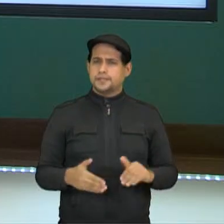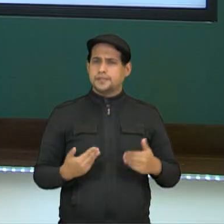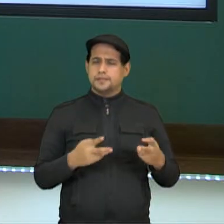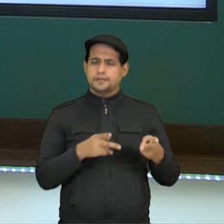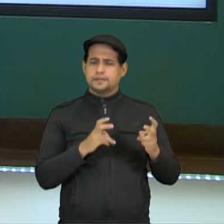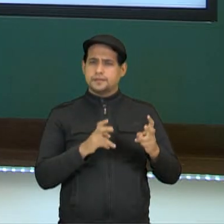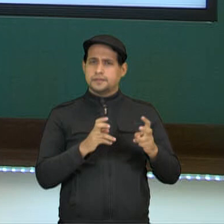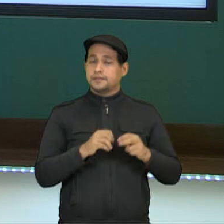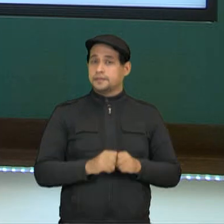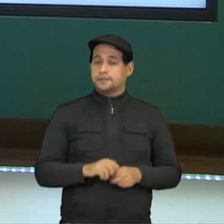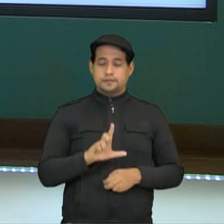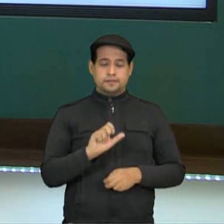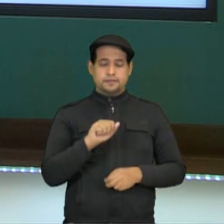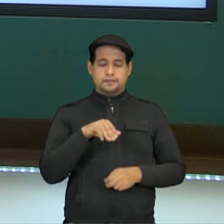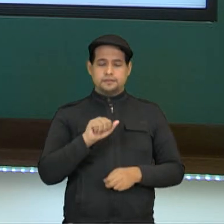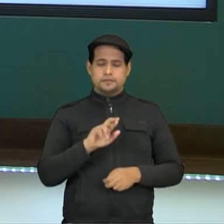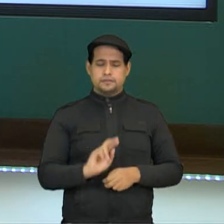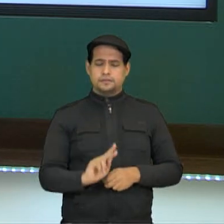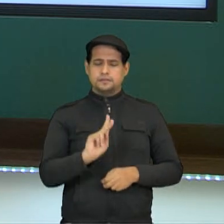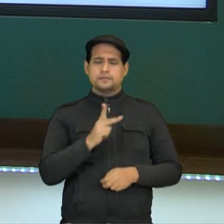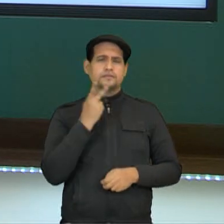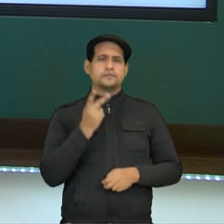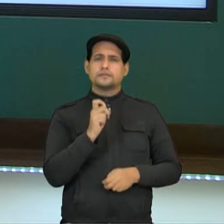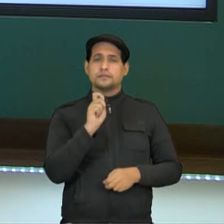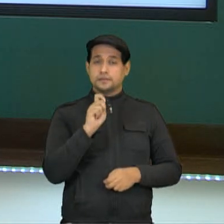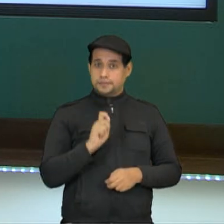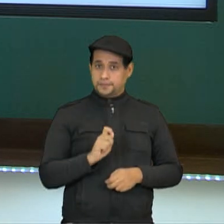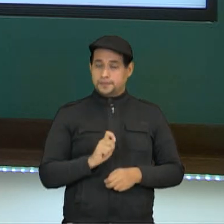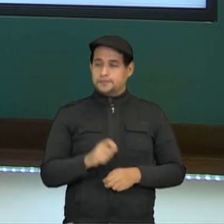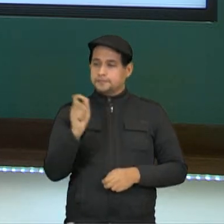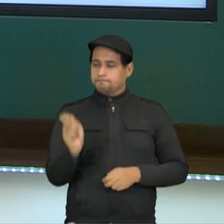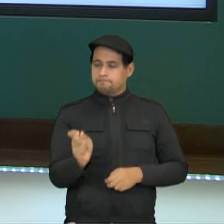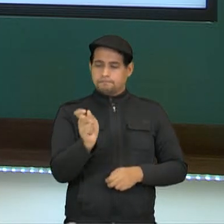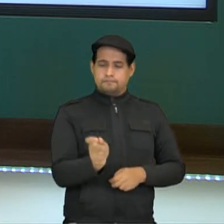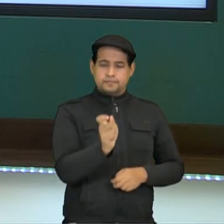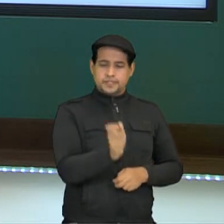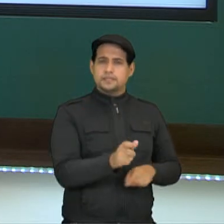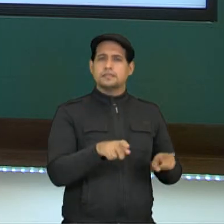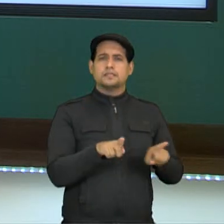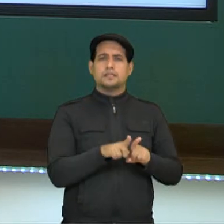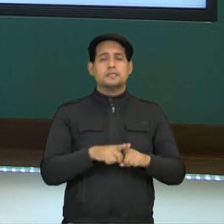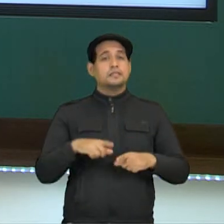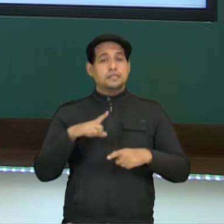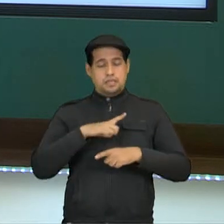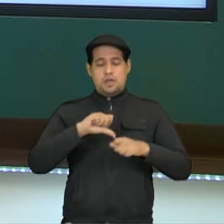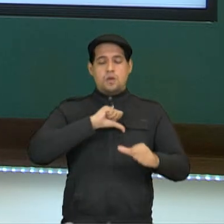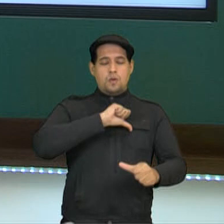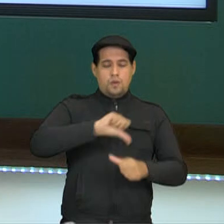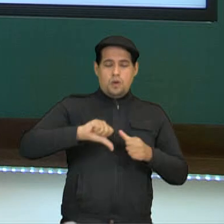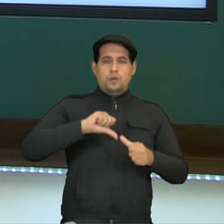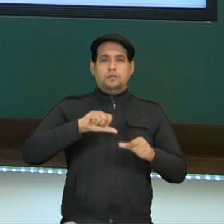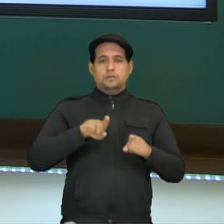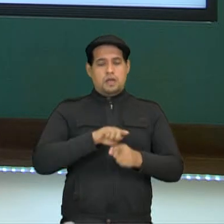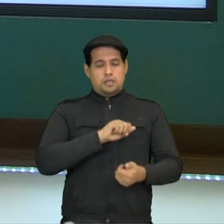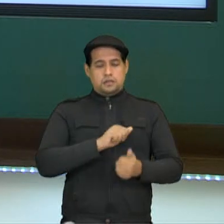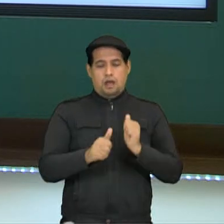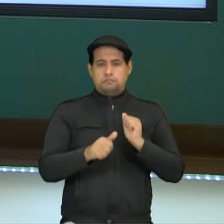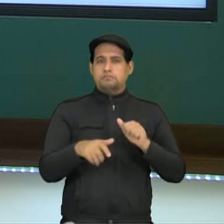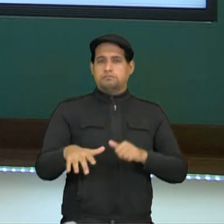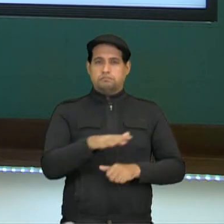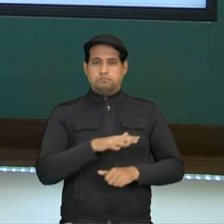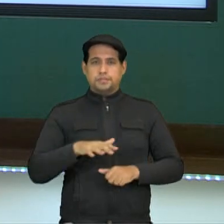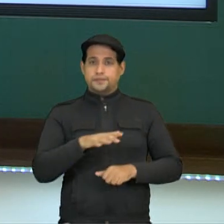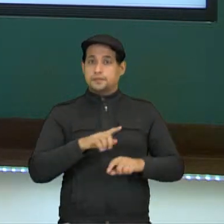veja, Lamarck, ele falava que os indivíduos, eles sofriam modificações para se adaptar ao